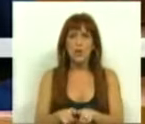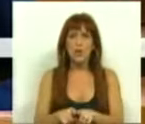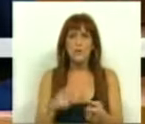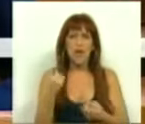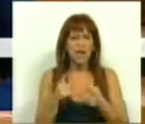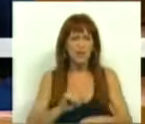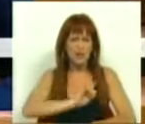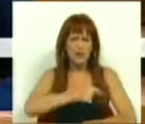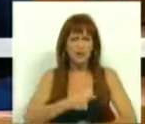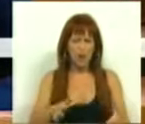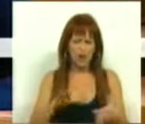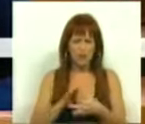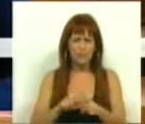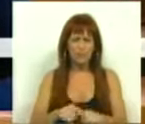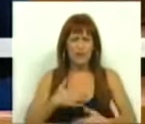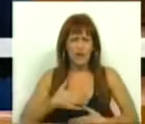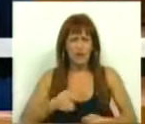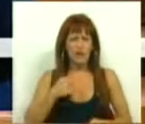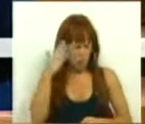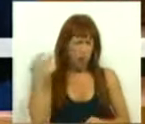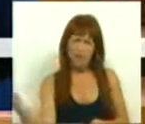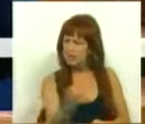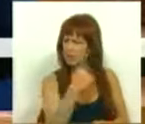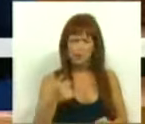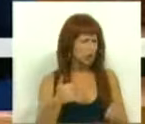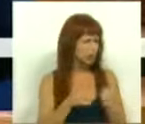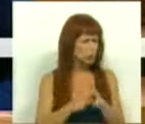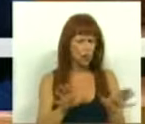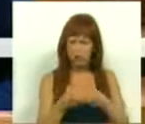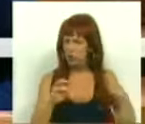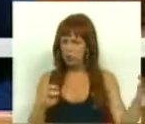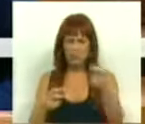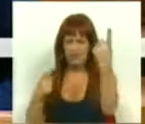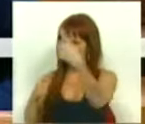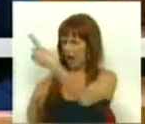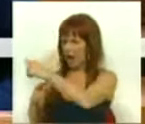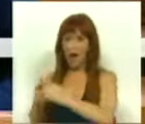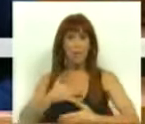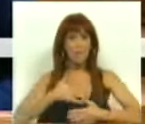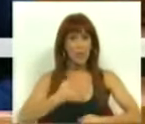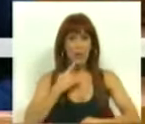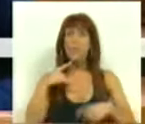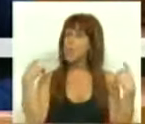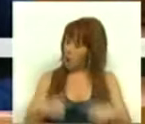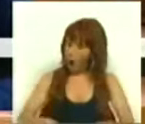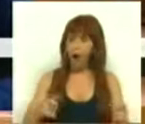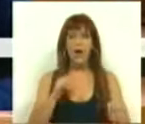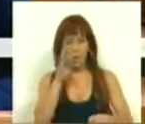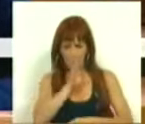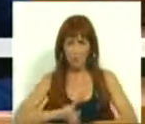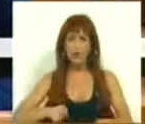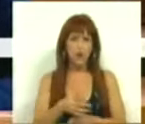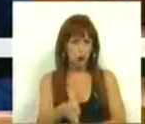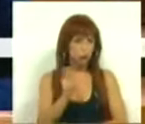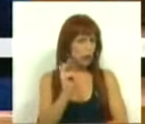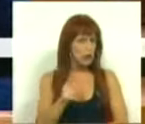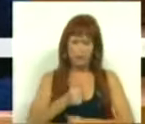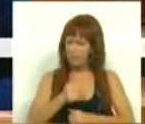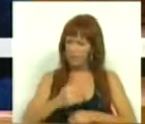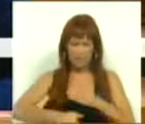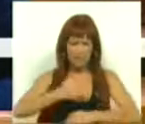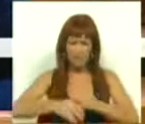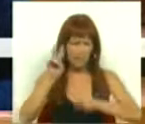vezes esforços e vontades, e estou em crer que há entre nós, entre todos os grupos parlamentares, uma vontade inabalável em concretizar 12 anos